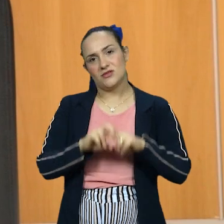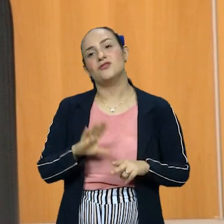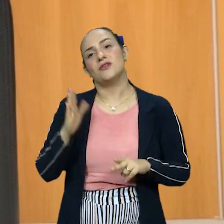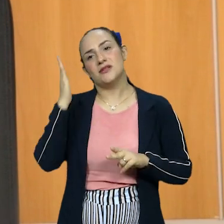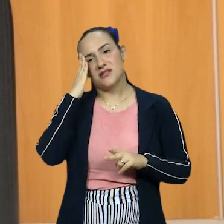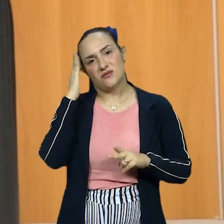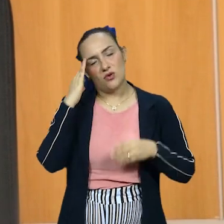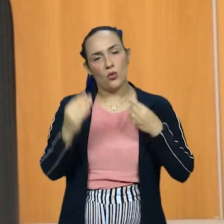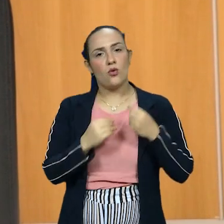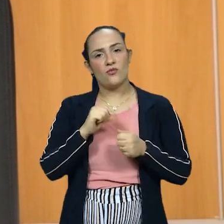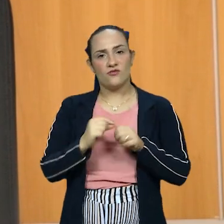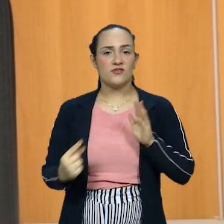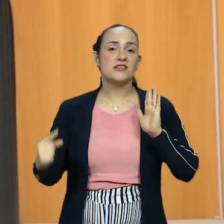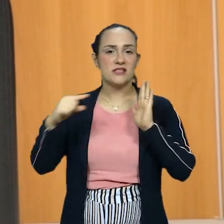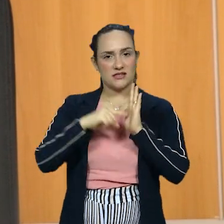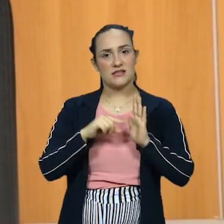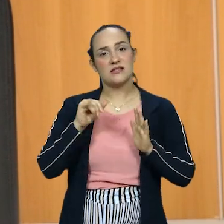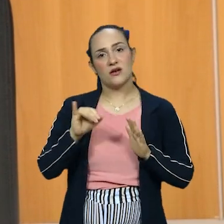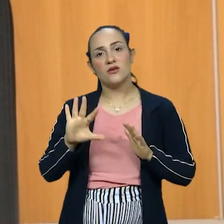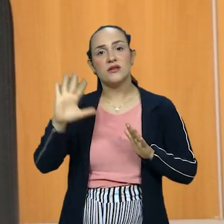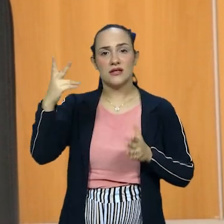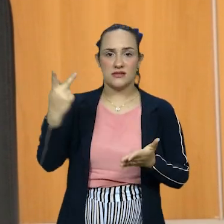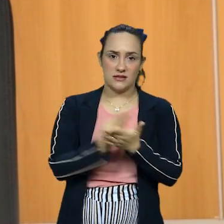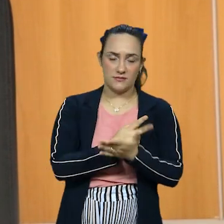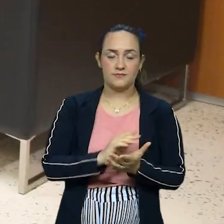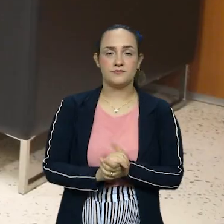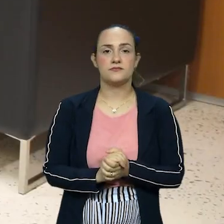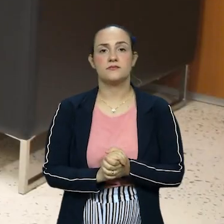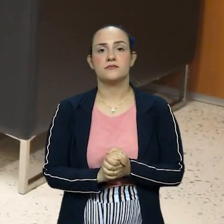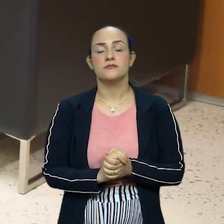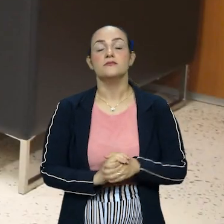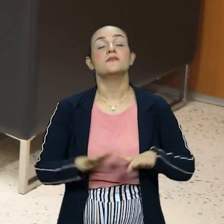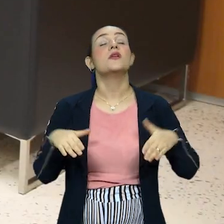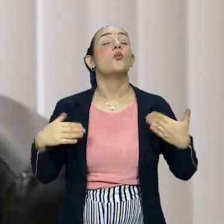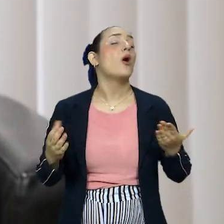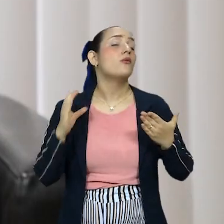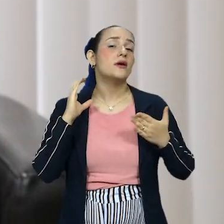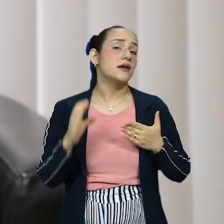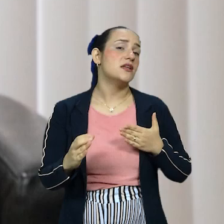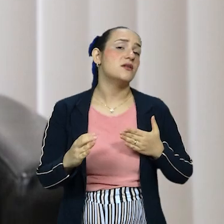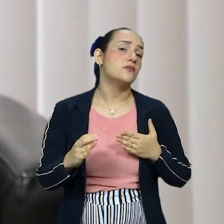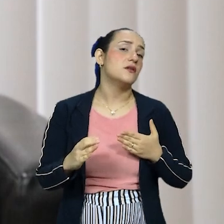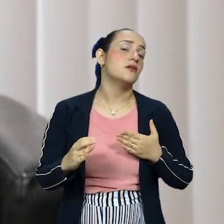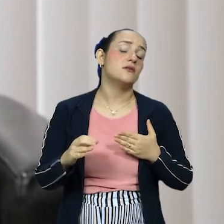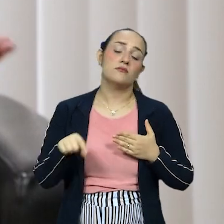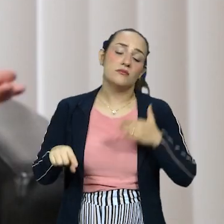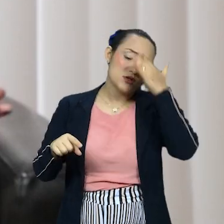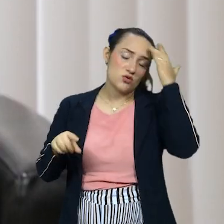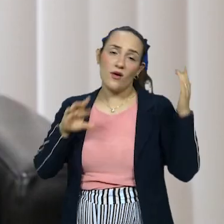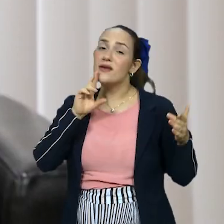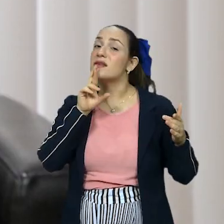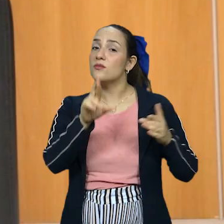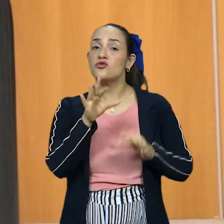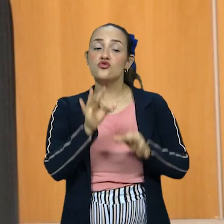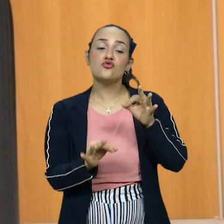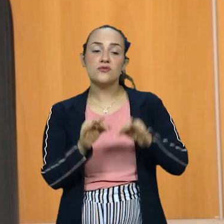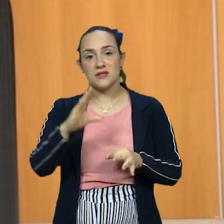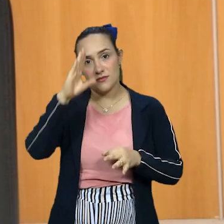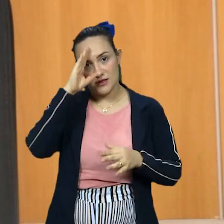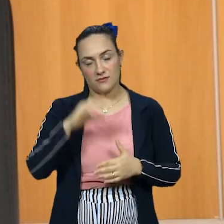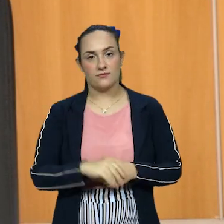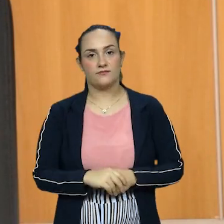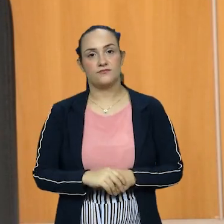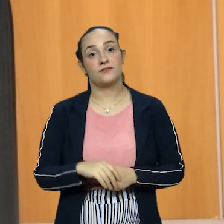ciência dos canais de comunicação de eventuais crimes. E quais são esses crimes? Quais são os crimes militares? Os